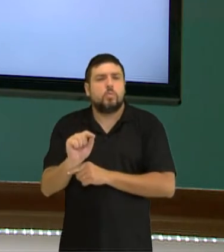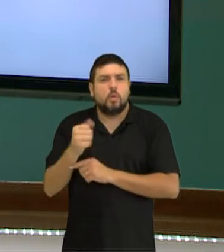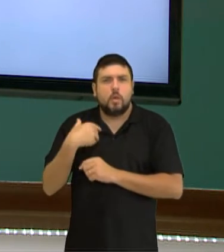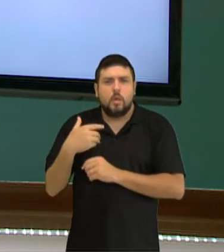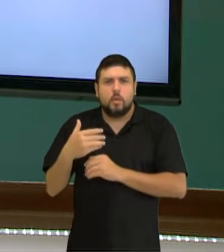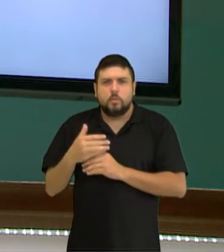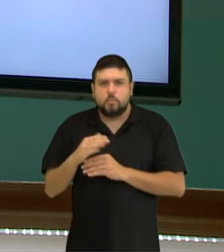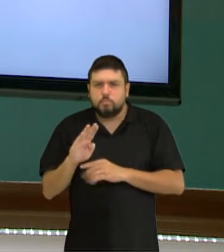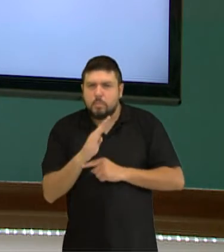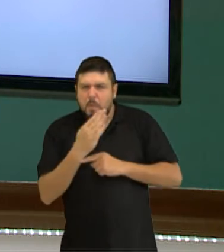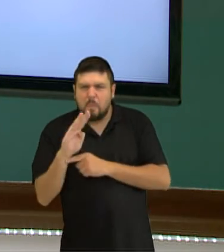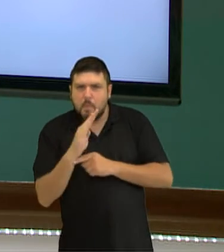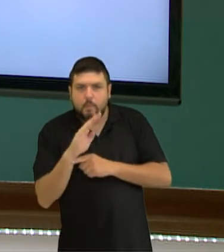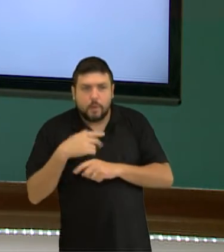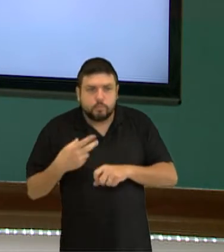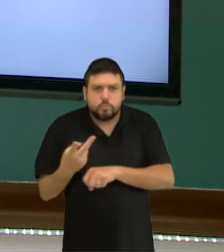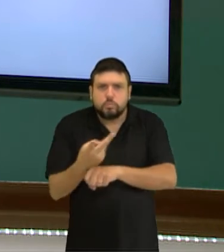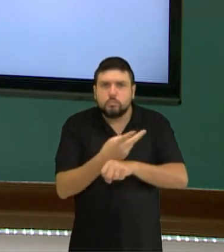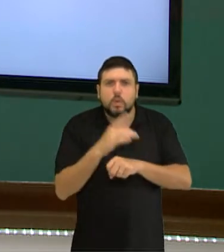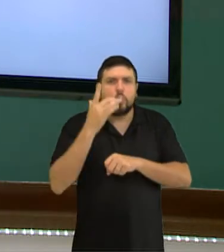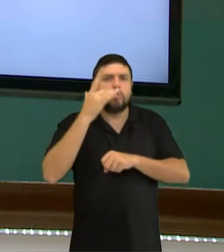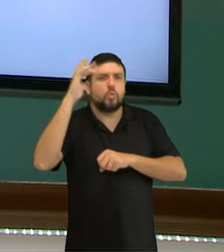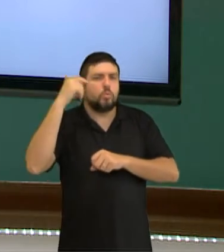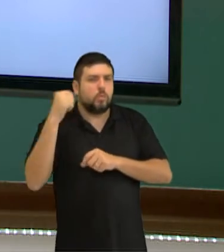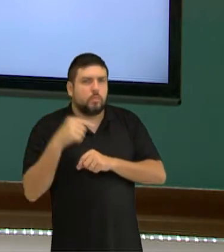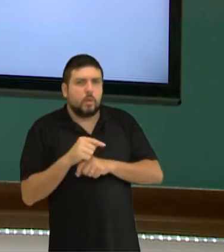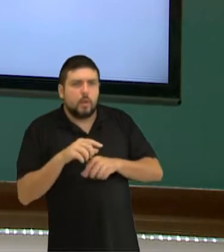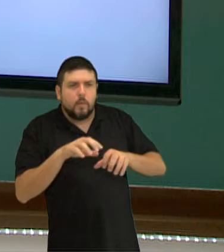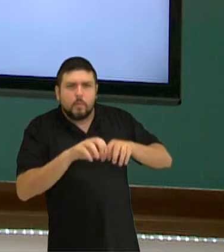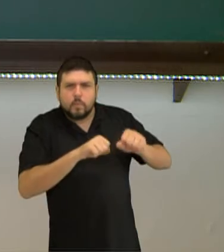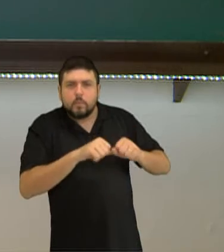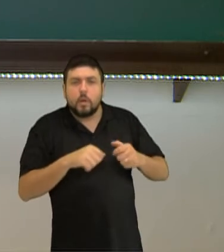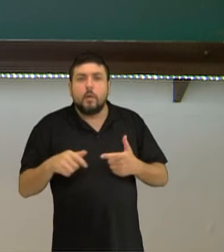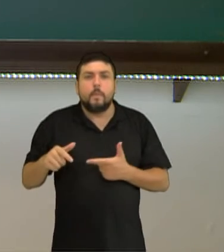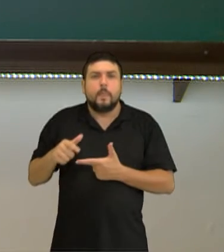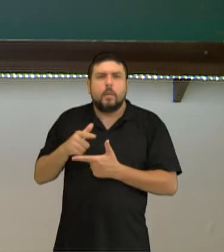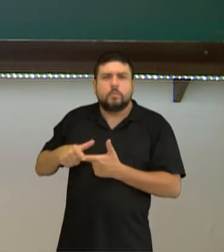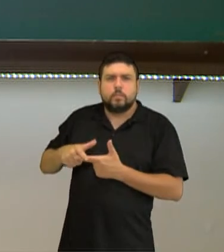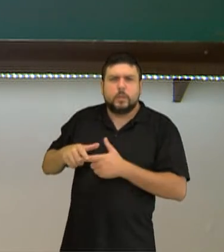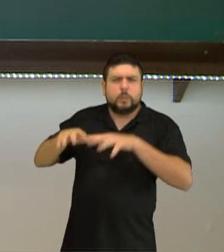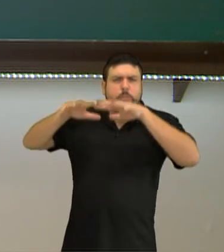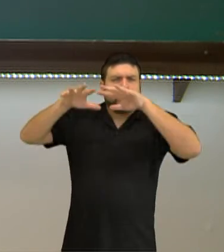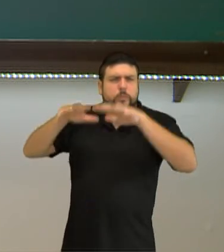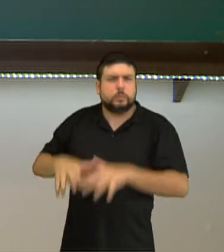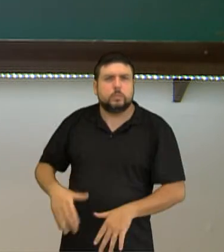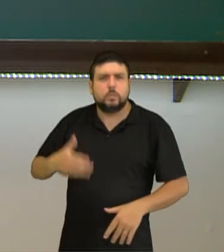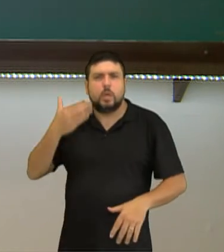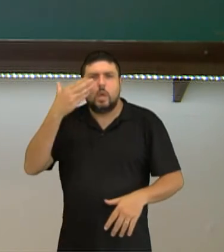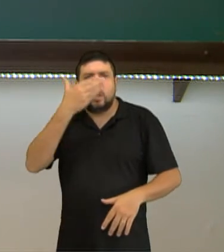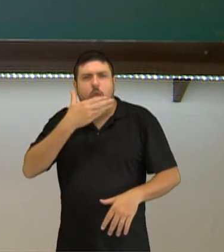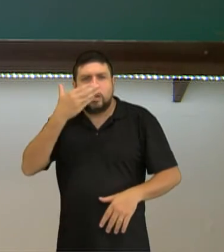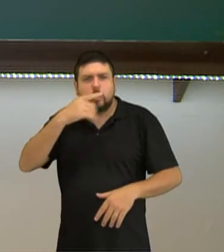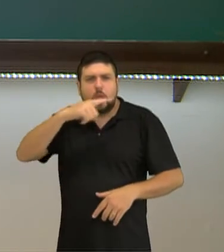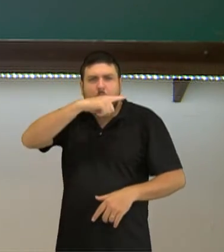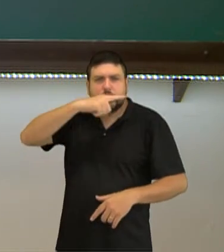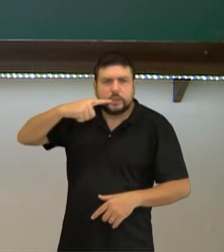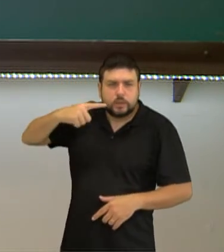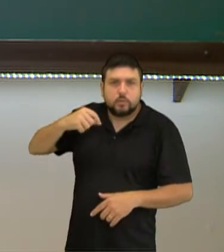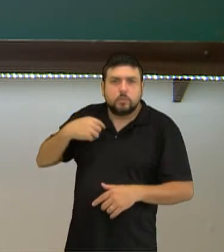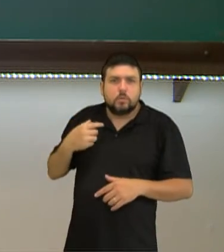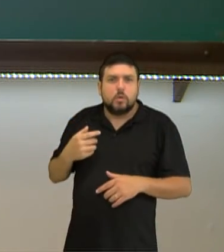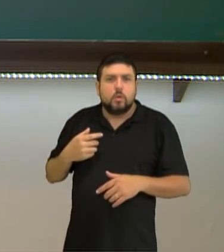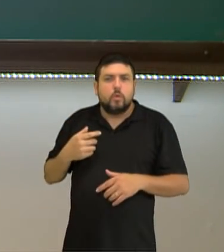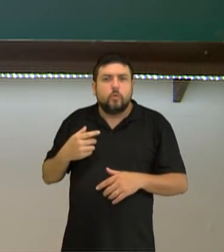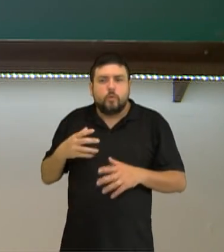precioso, em busca de ouro, né? Depois da crise do setor açucareiro, o governo português vai incentivar a busca pelo ouro,